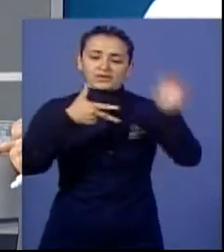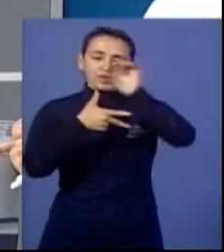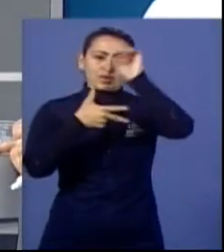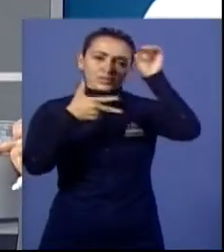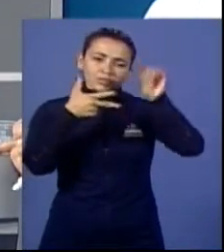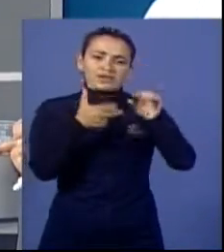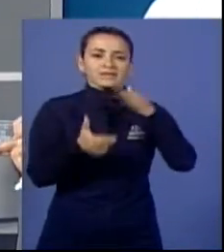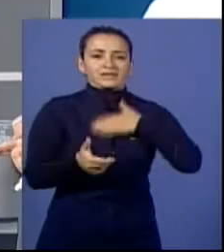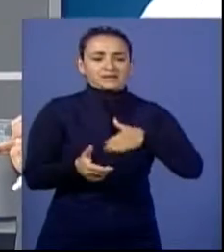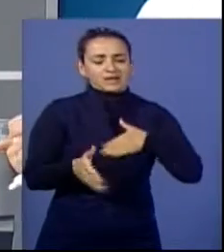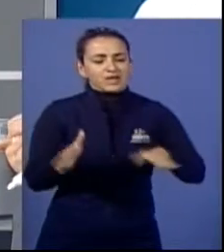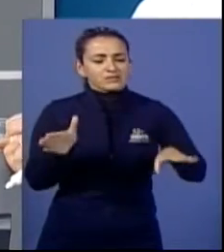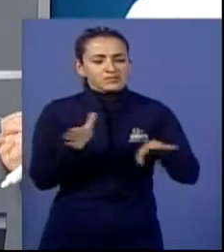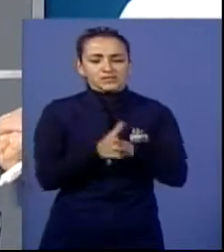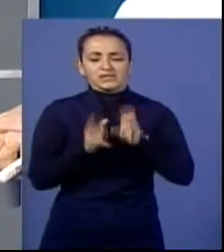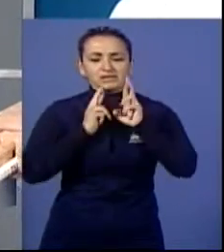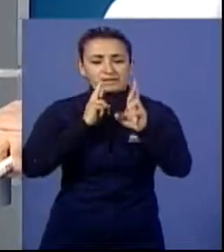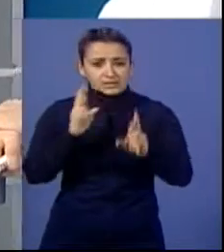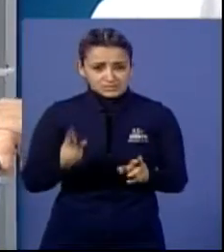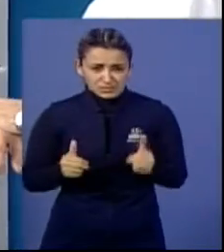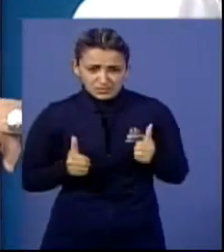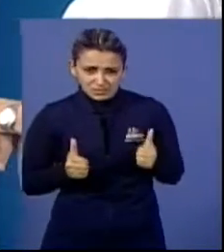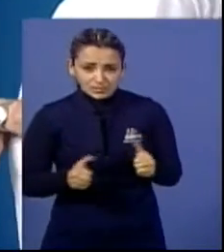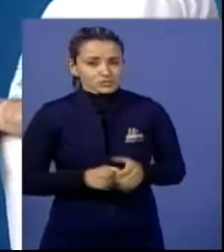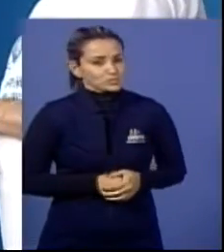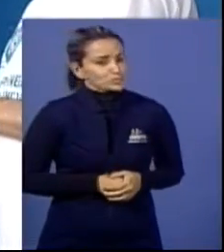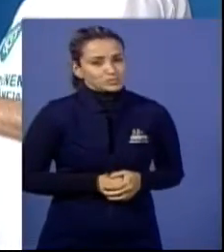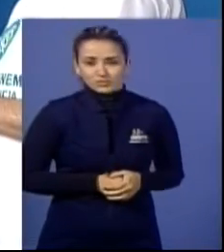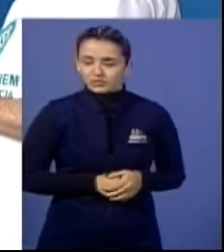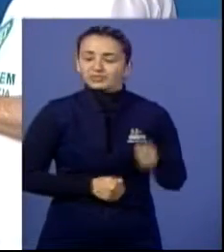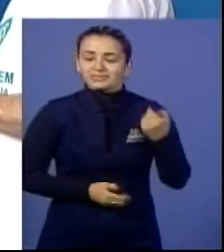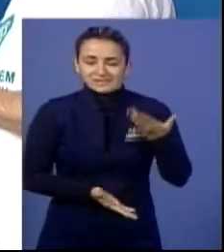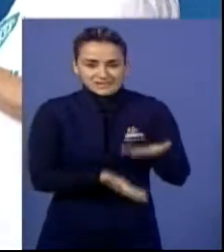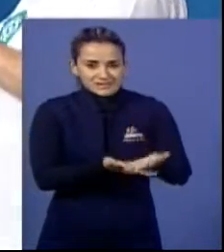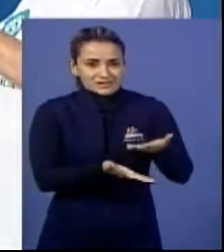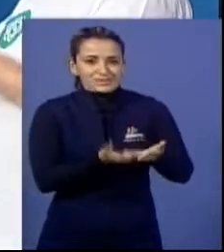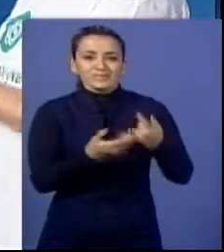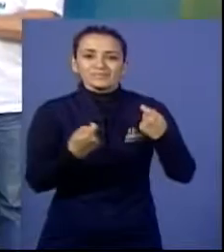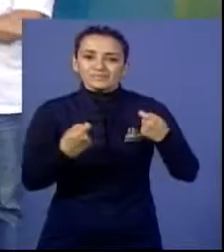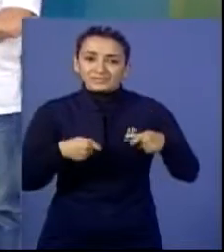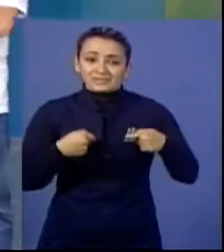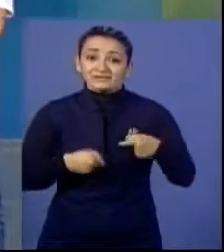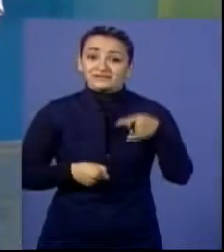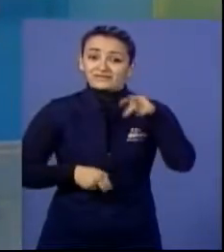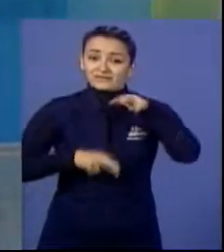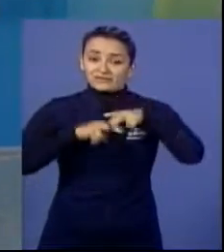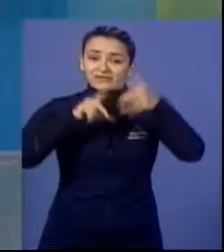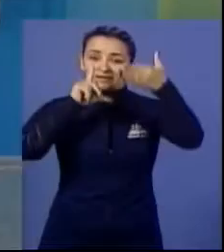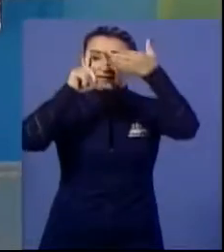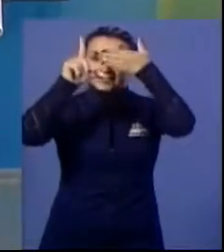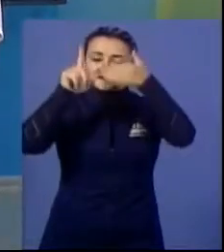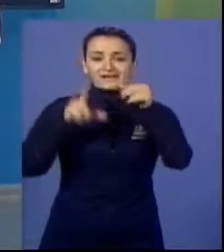peito e coragem que na hora você resolve, né? Não tem mais essa. Não? Não. Tem que estudar. E você que está sentado aí assistindo, provavelmente você está